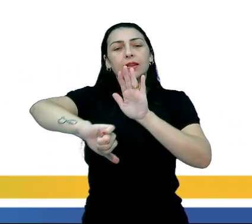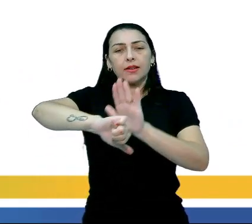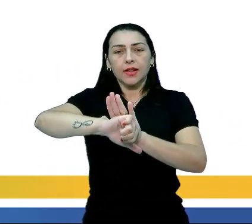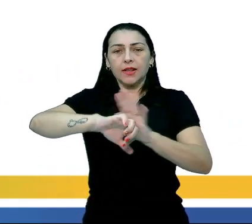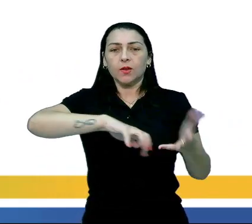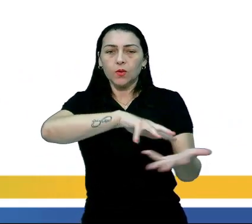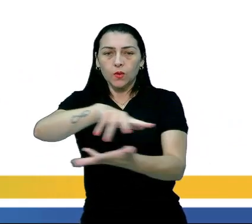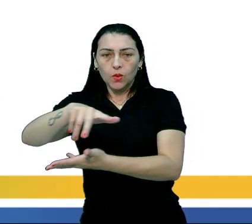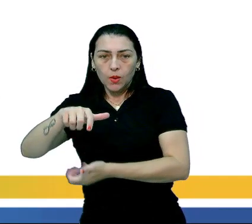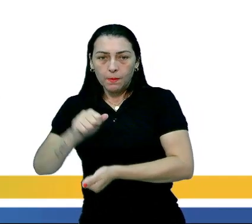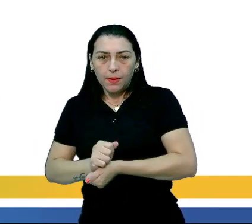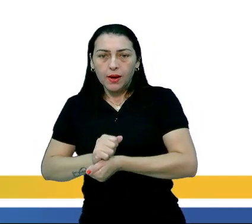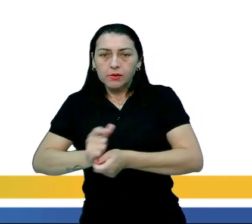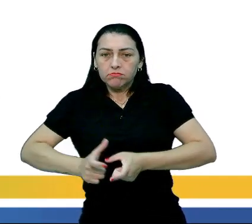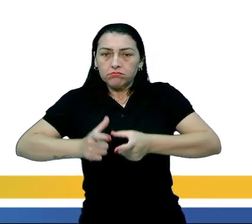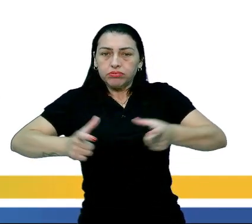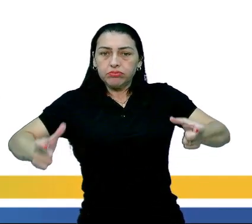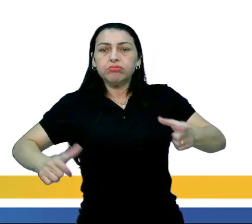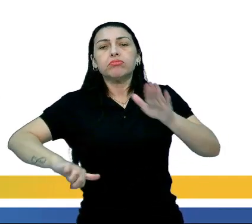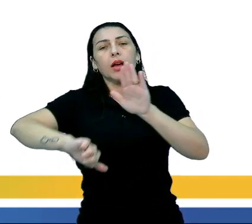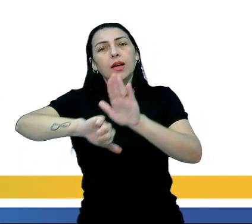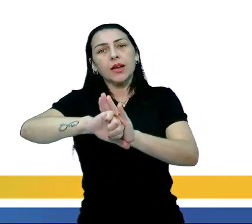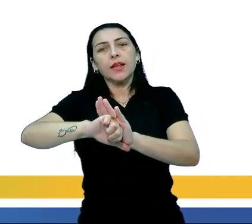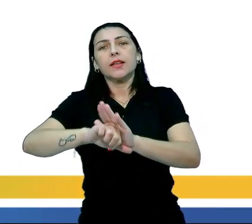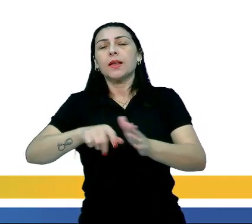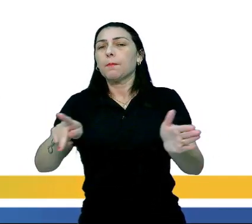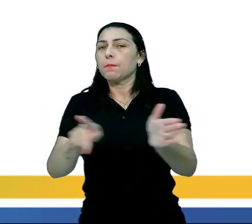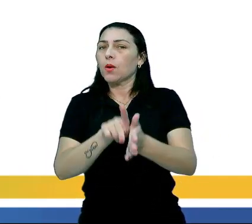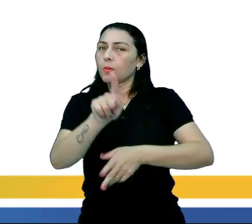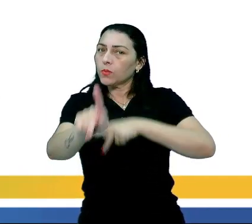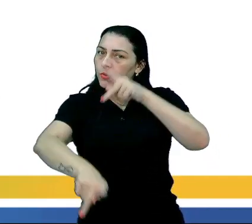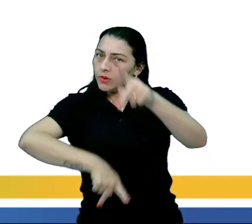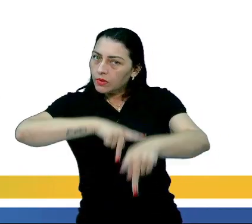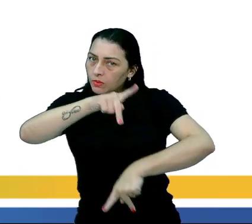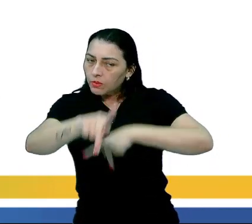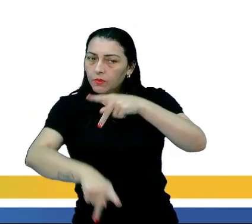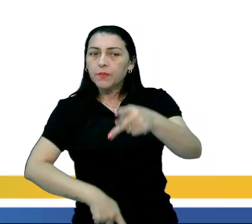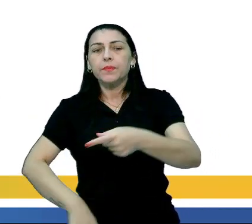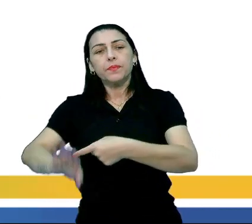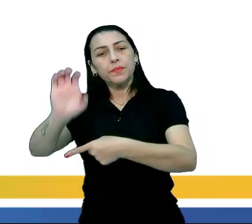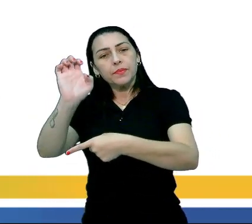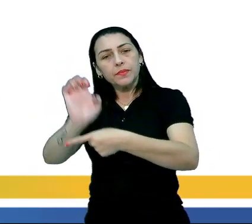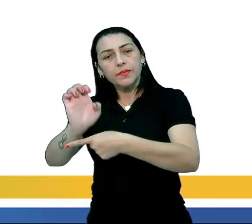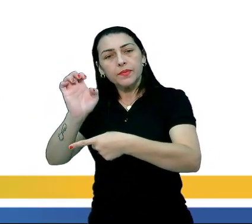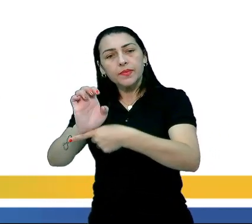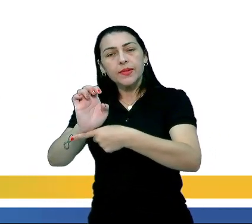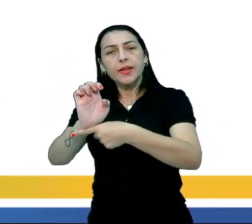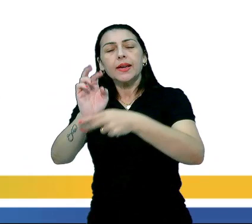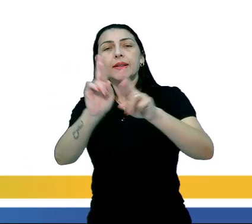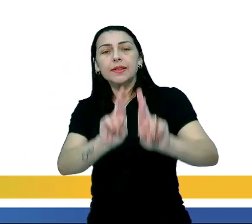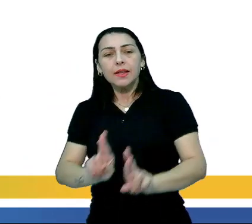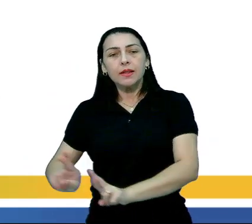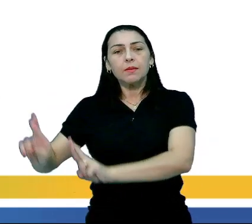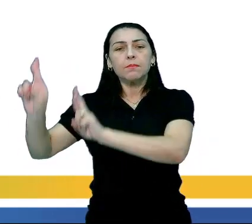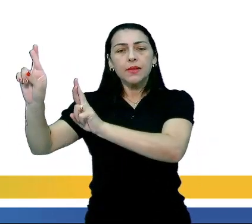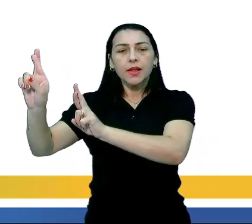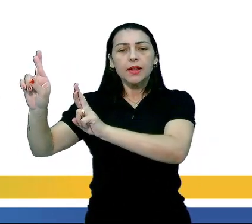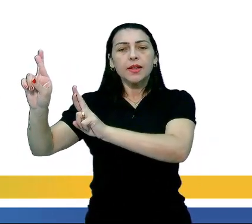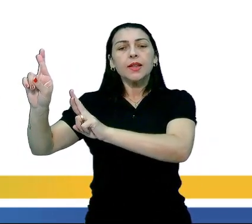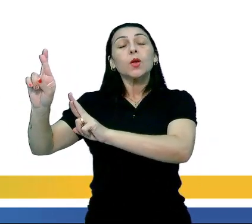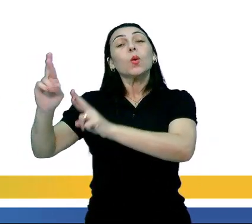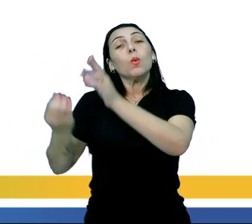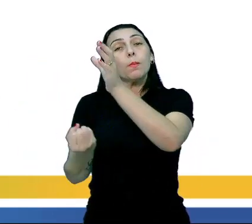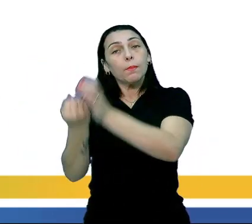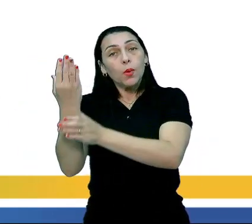crise global a dimensão de uma crise de civilização. E letra E, tem